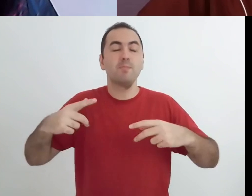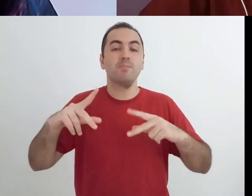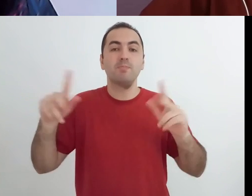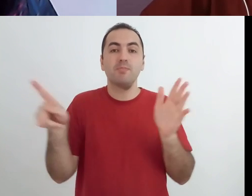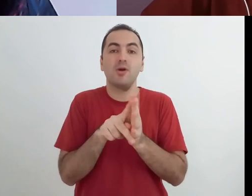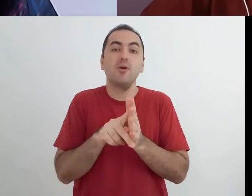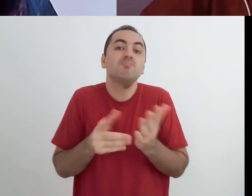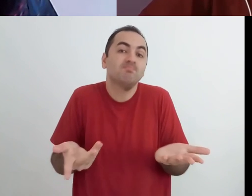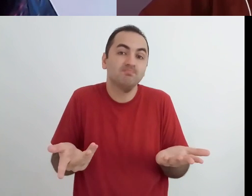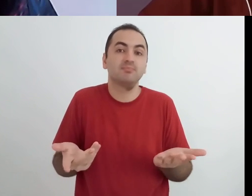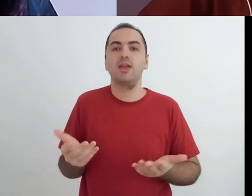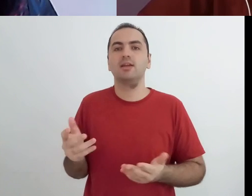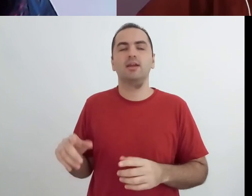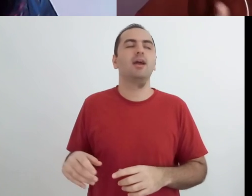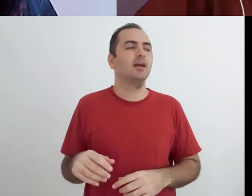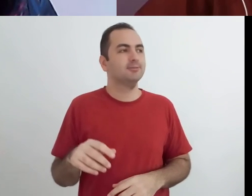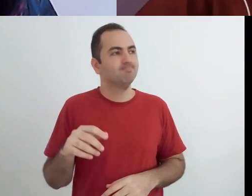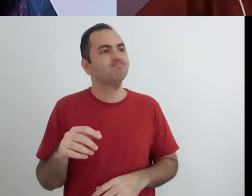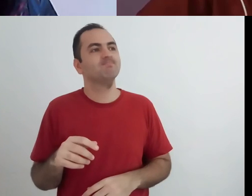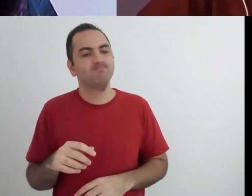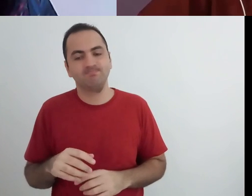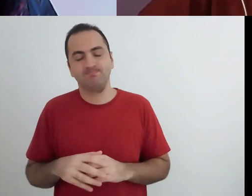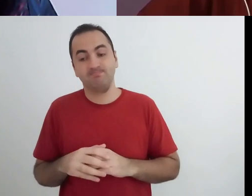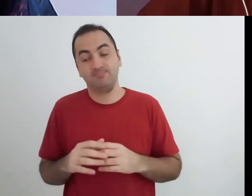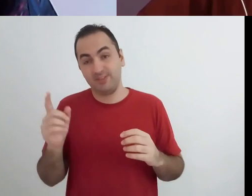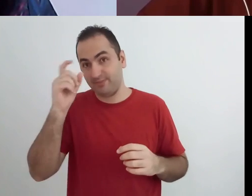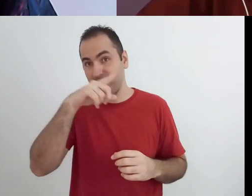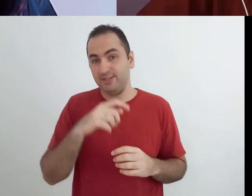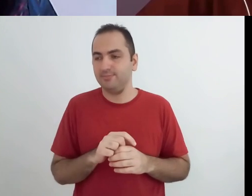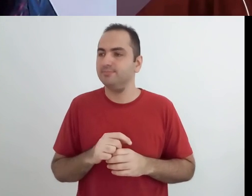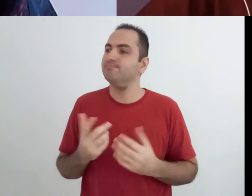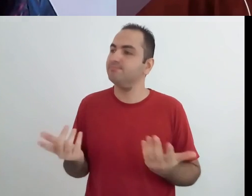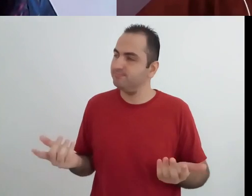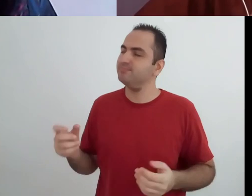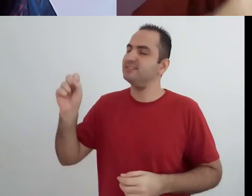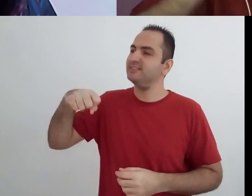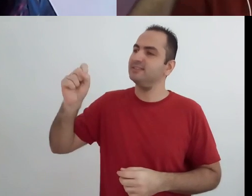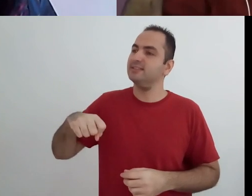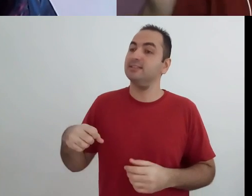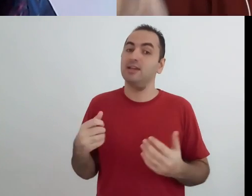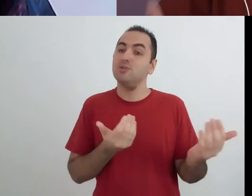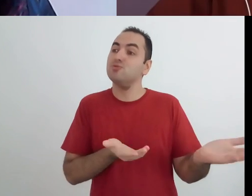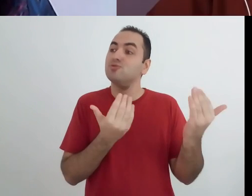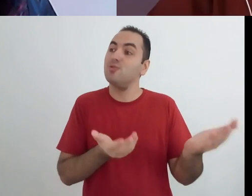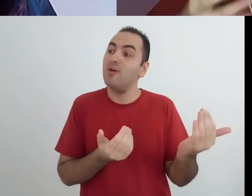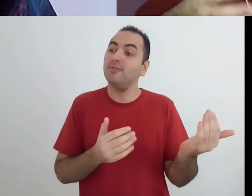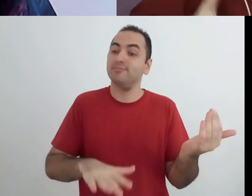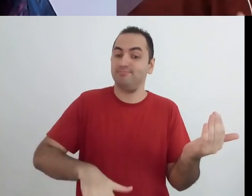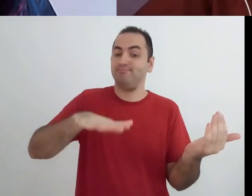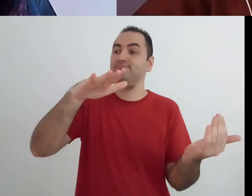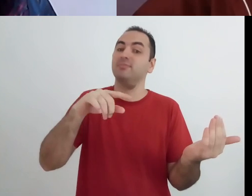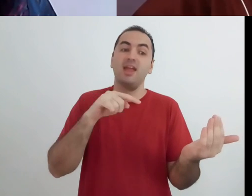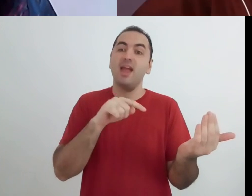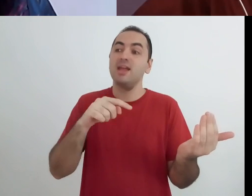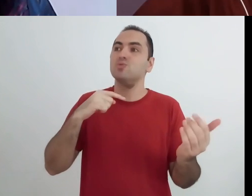na época da adolescência, né? Às vezes tem muitas dúvidas, não tem com quem tirar essas dúvidas, né? E ele não quer falar com algum terceiro, quer falar com